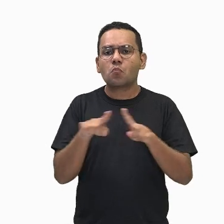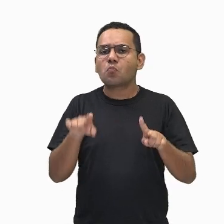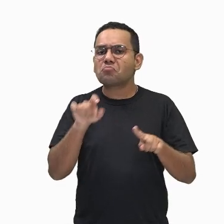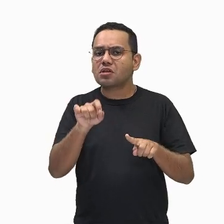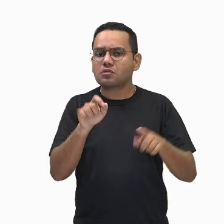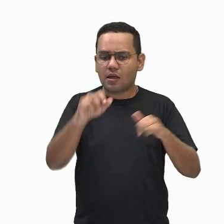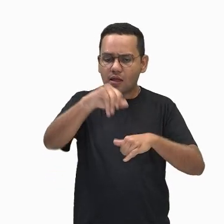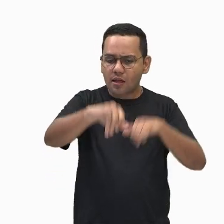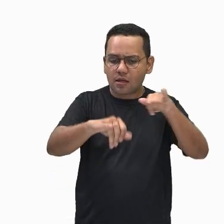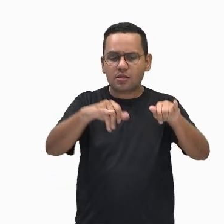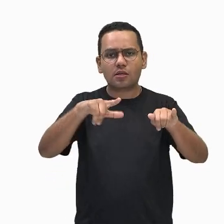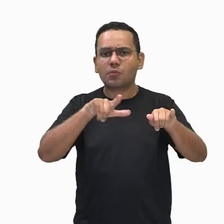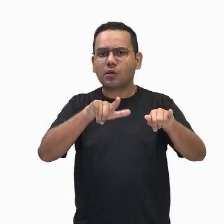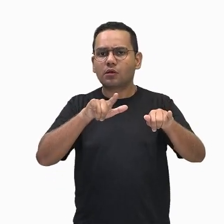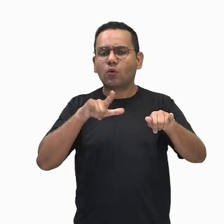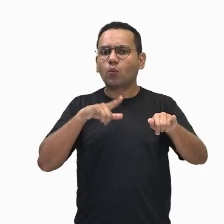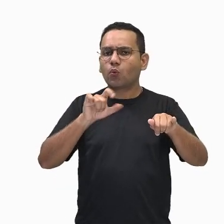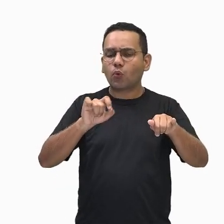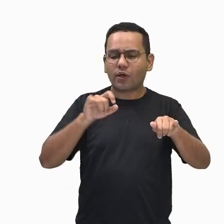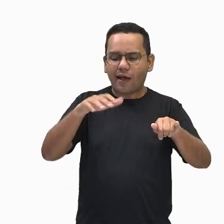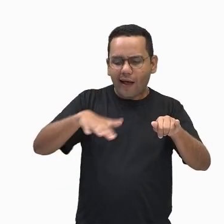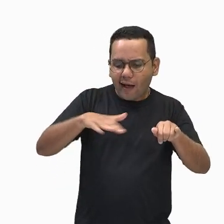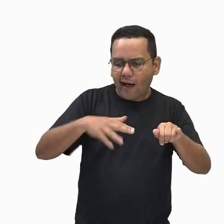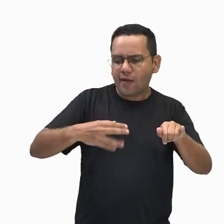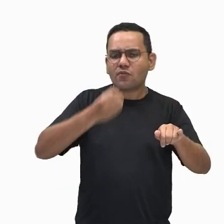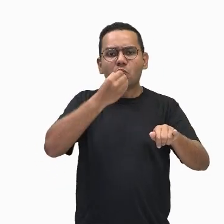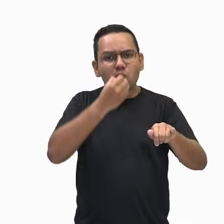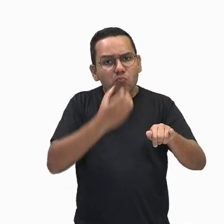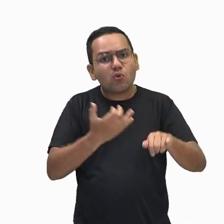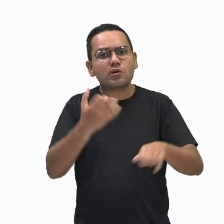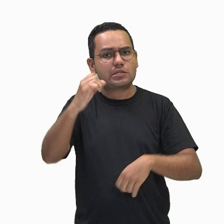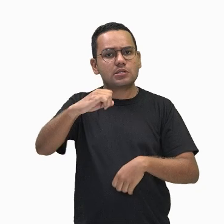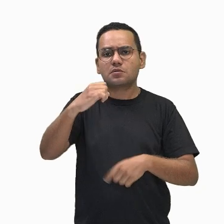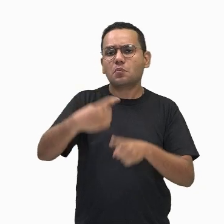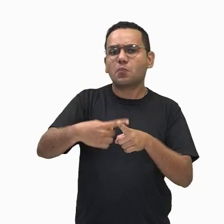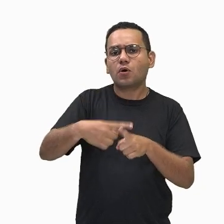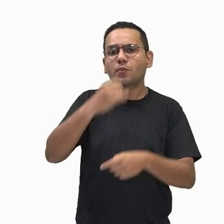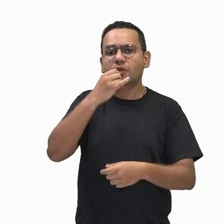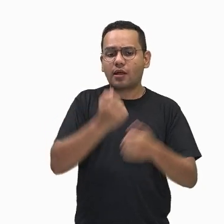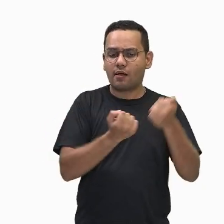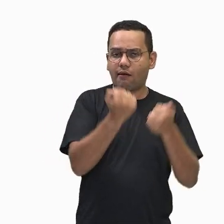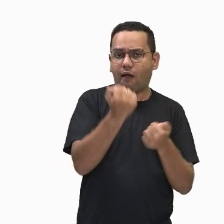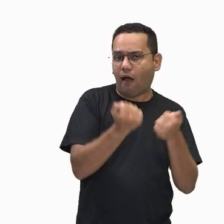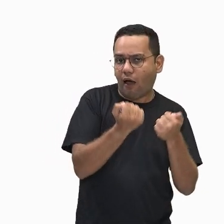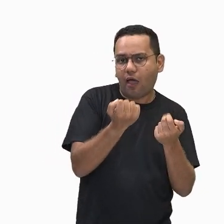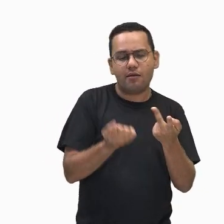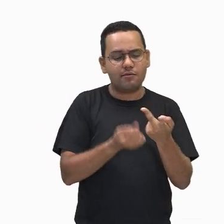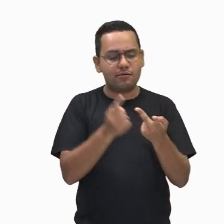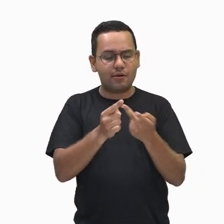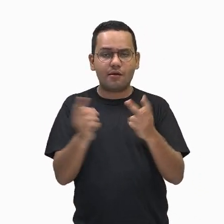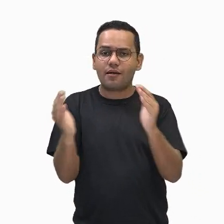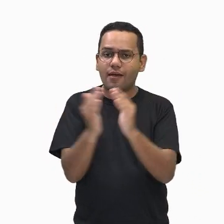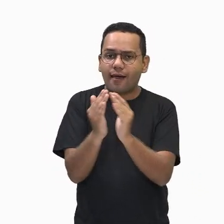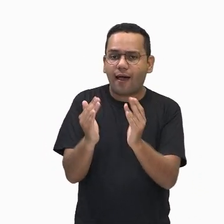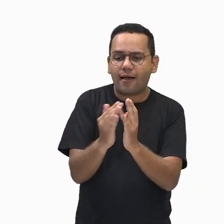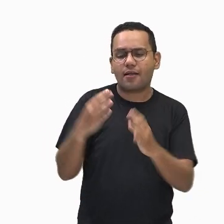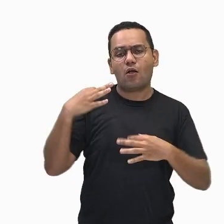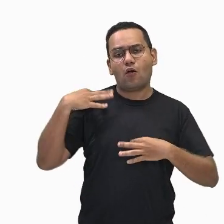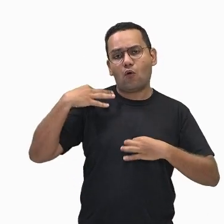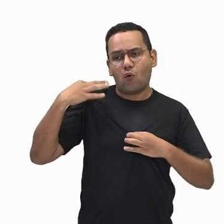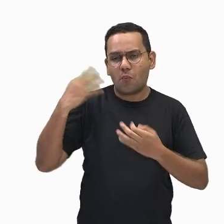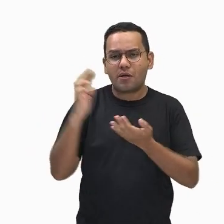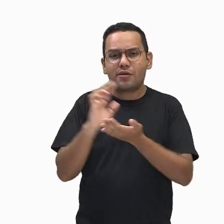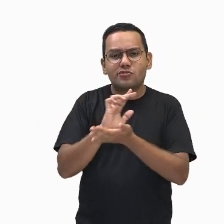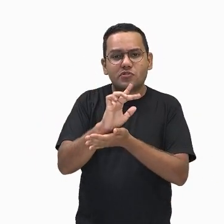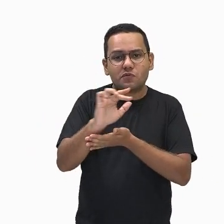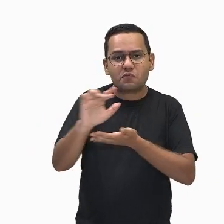para viver. Nossos carros, nossas casas, nossas roupas transbordam